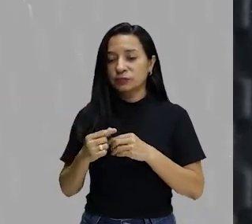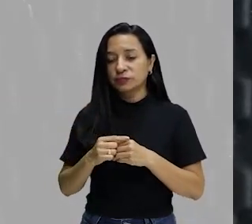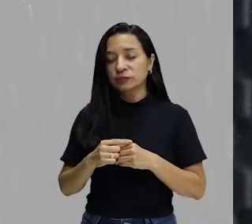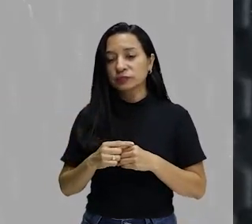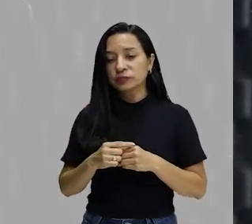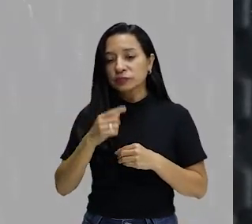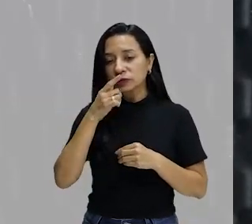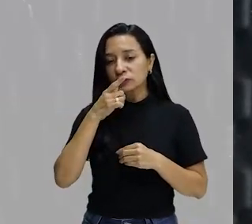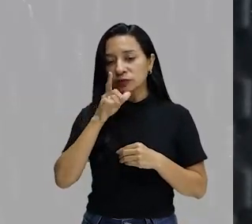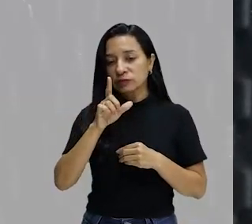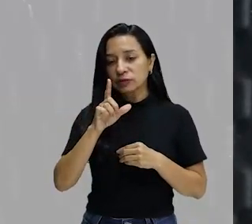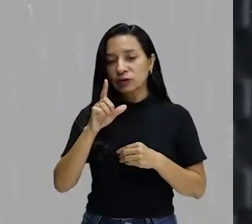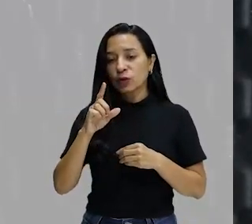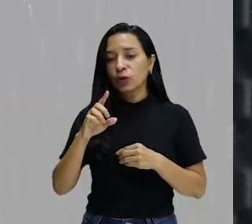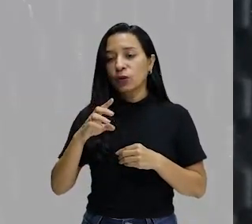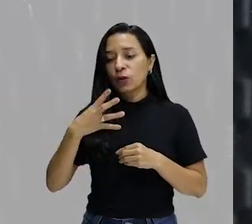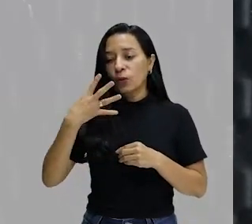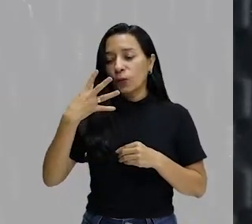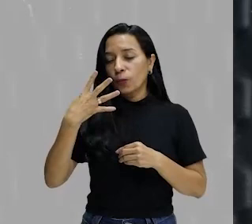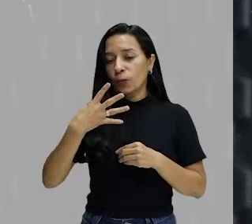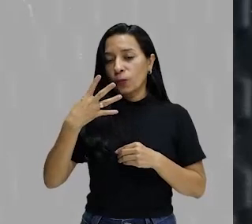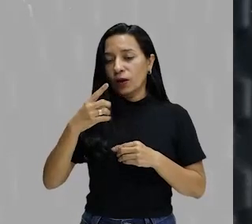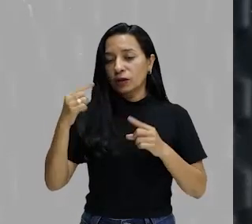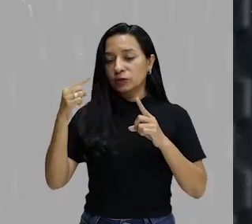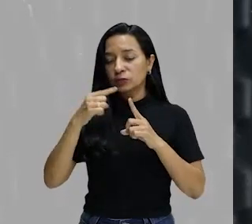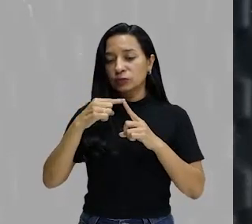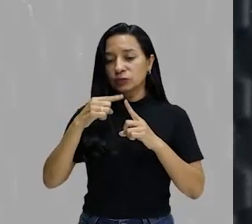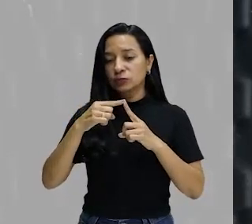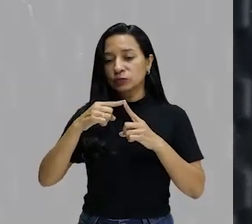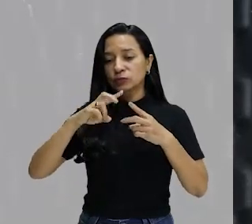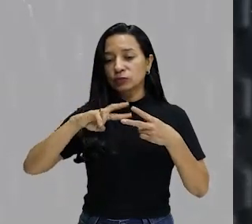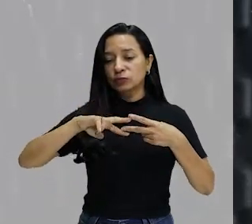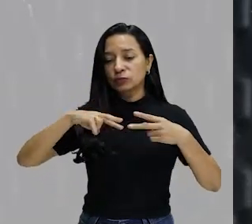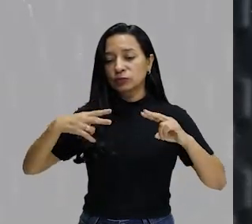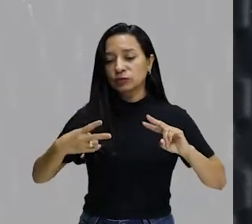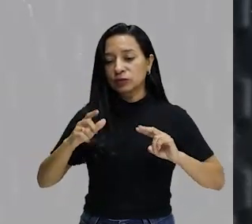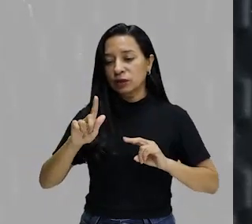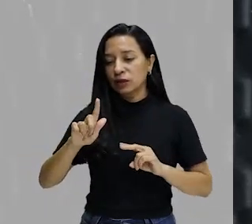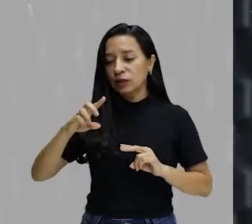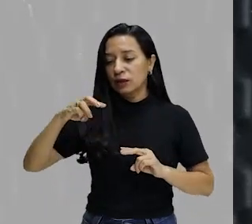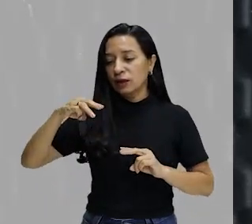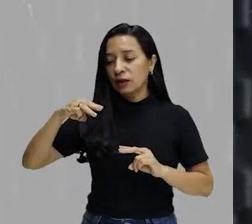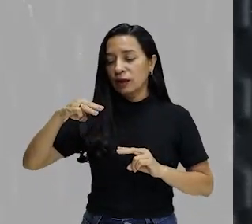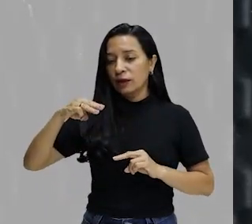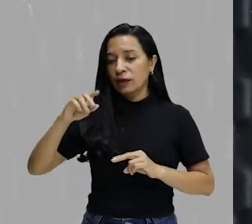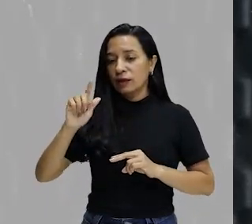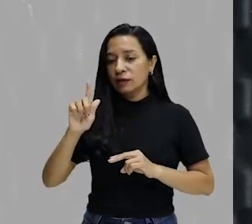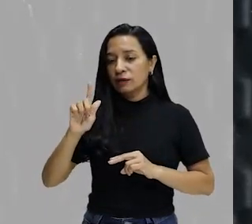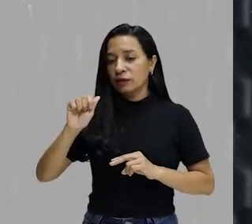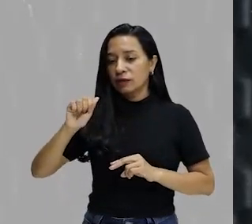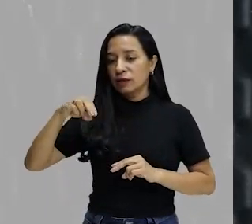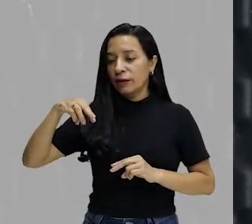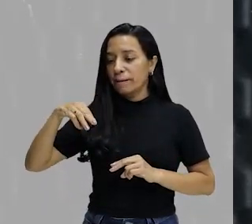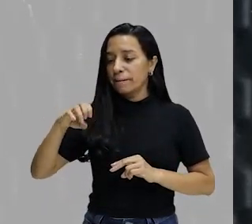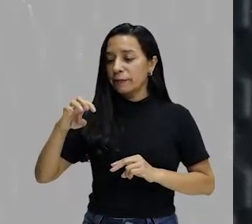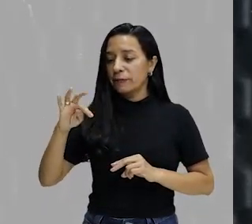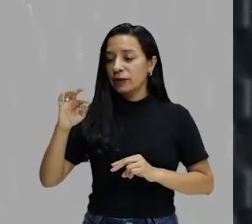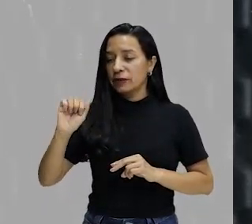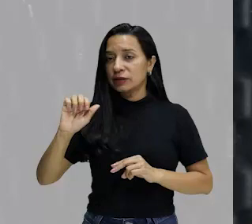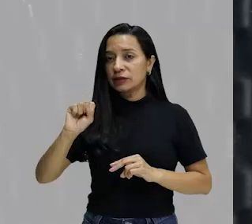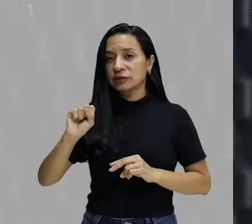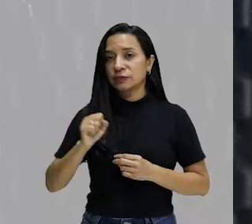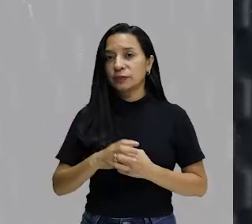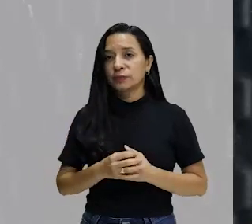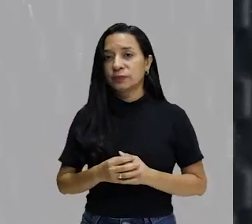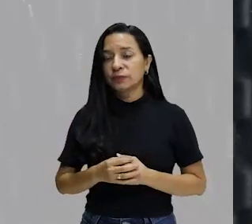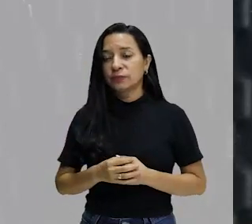ele conseguiu formar 4 tipos de gametas. Então, são gametas, os gametas que servem para um vai servir para o